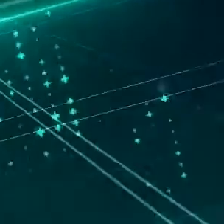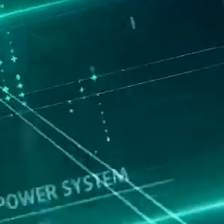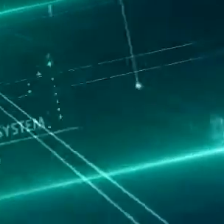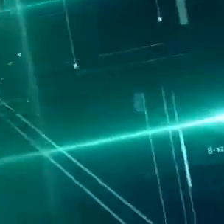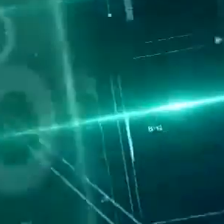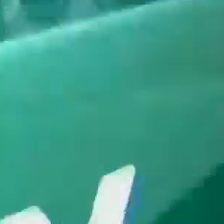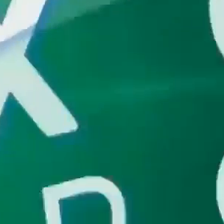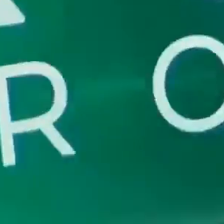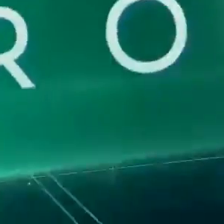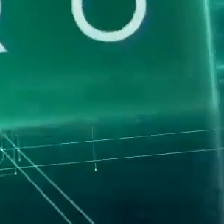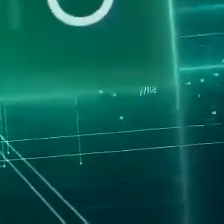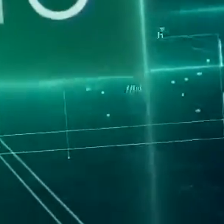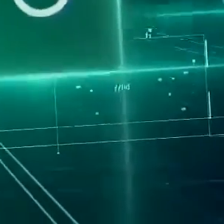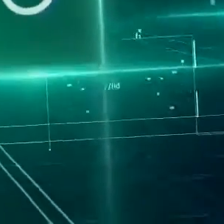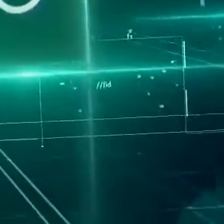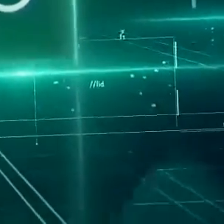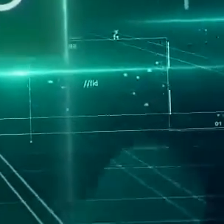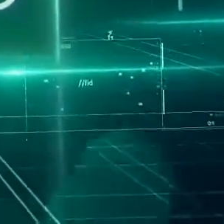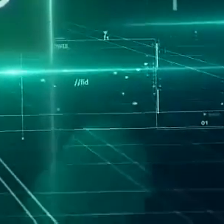e